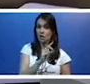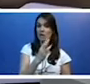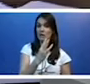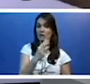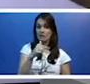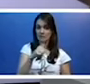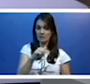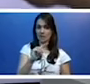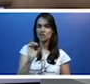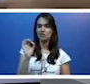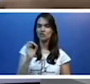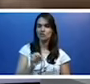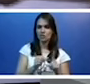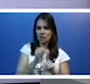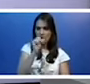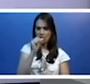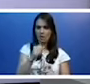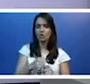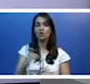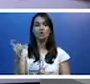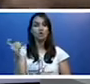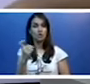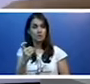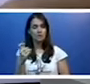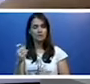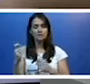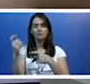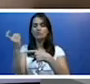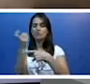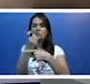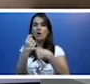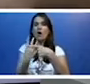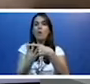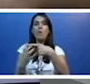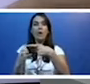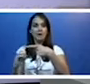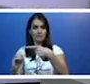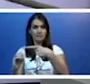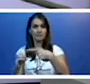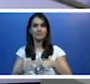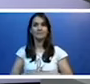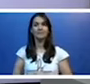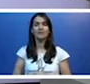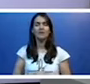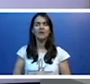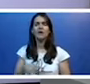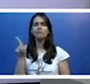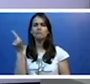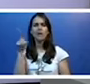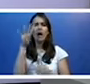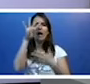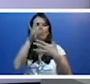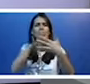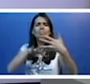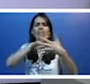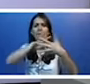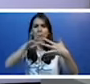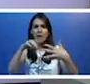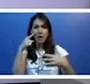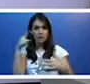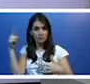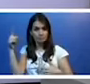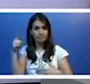lugar do cateto oposto coloca o x e no lugar Cadê tu já tem eu coloco 40 vamos procurar ainda na naquelas tabela